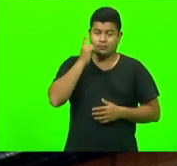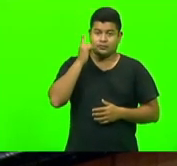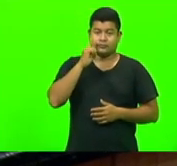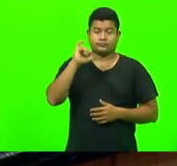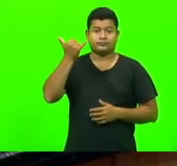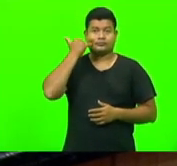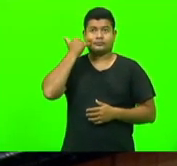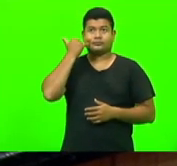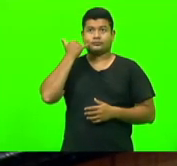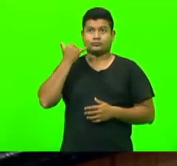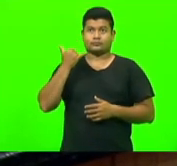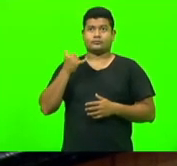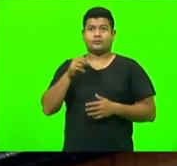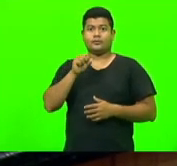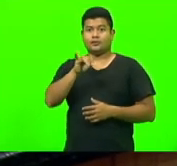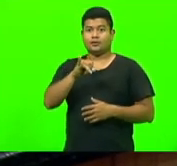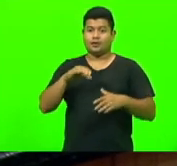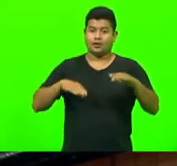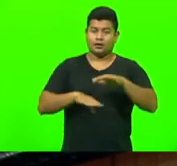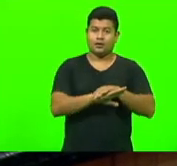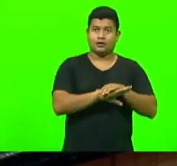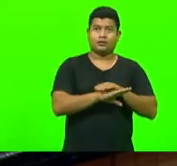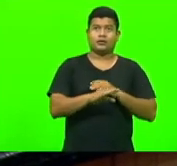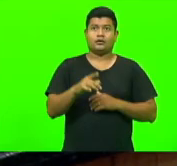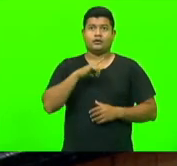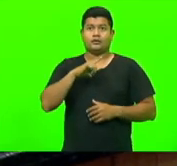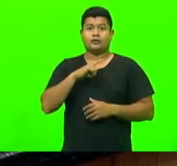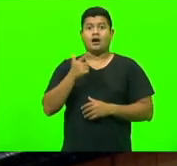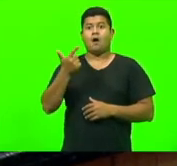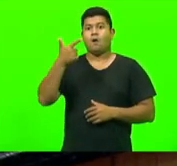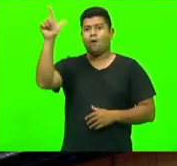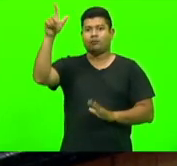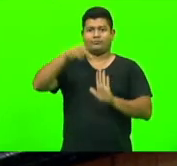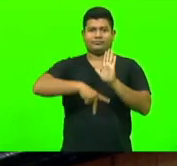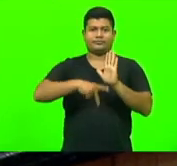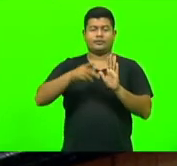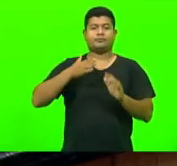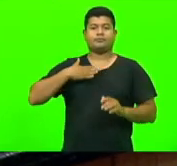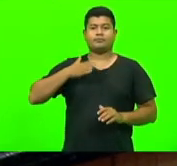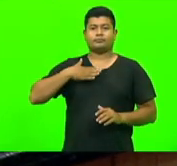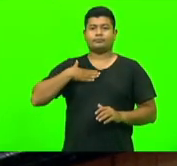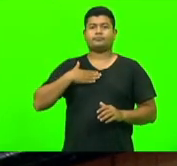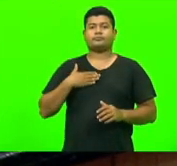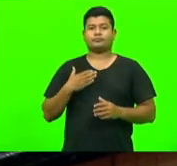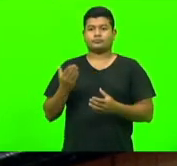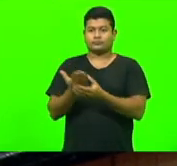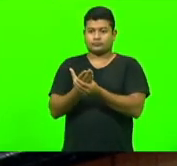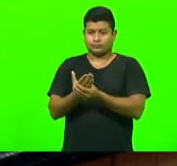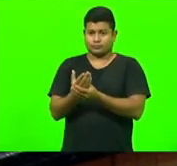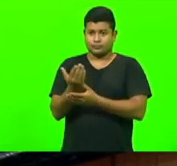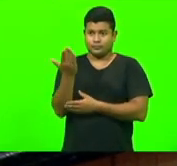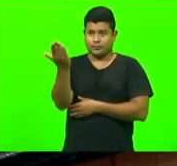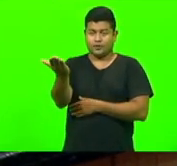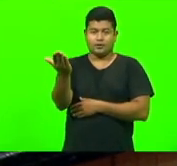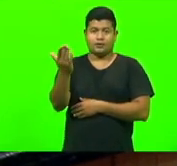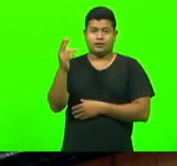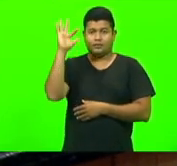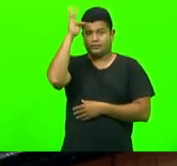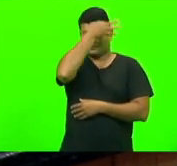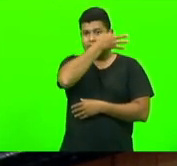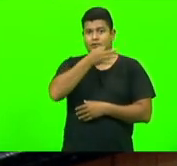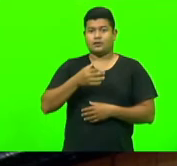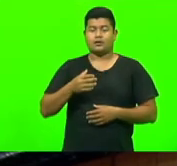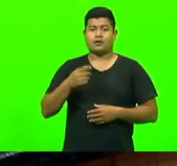esse requerimento não for votado, nós temos, ainda assim, outro projeto que é meu e está nas mãos do deputado Fabiano, do PT, na Comissão de